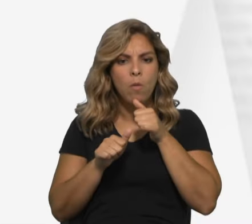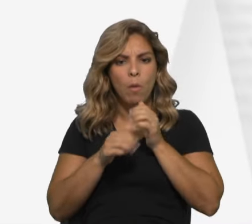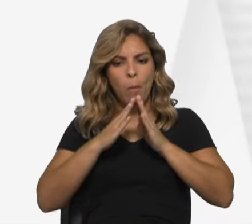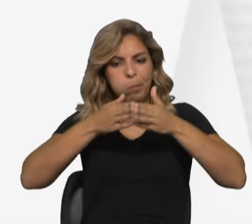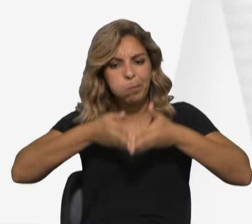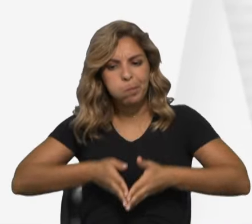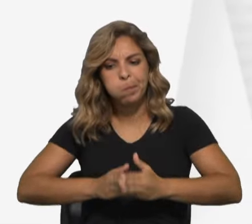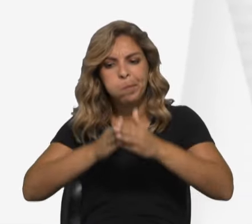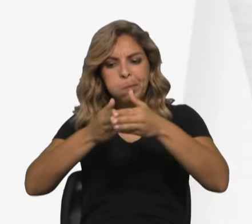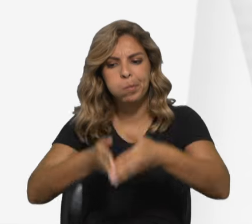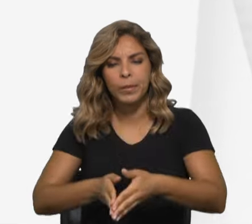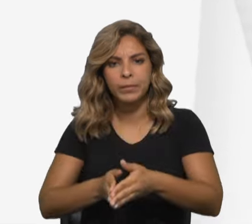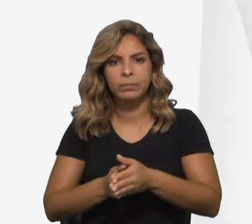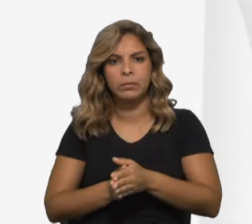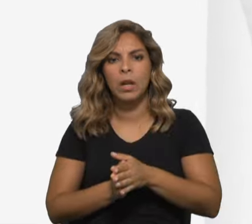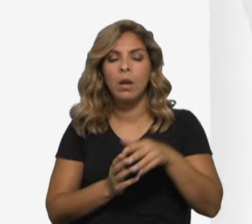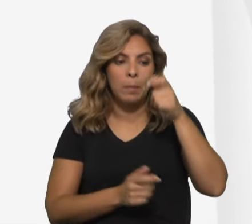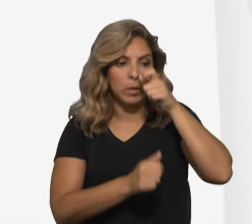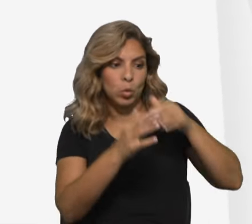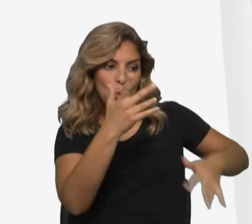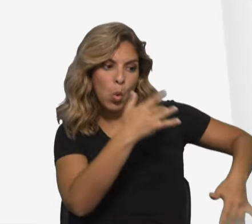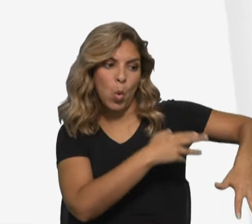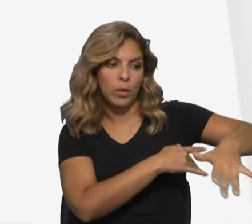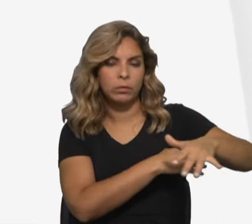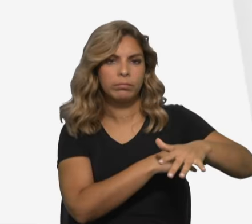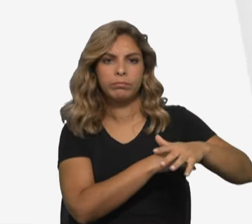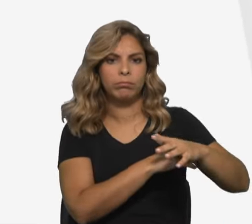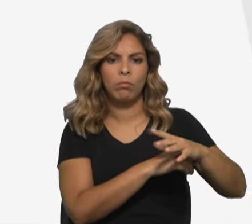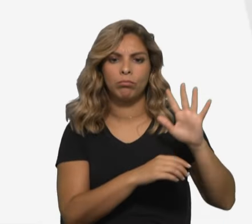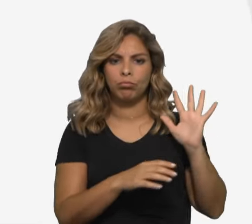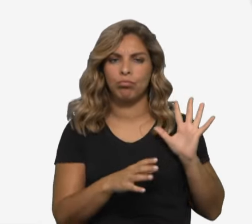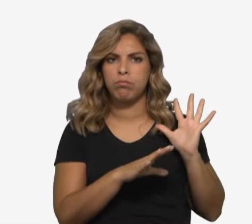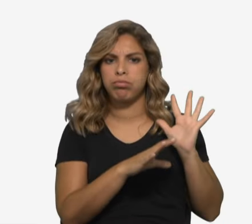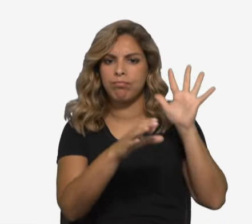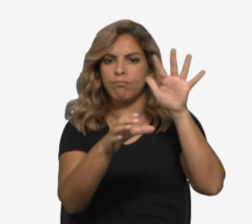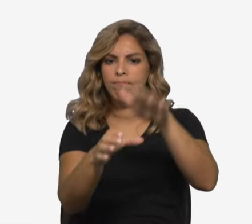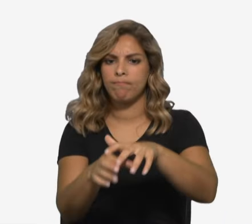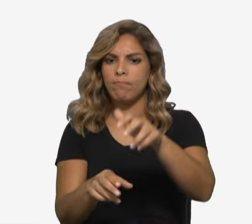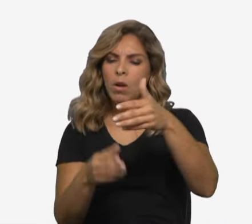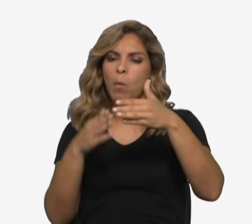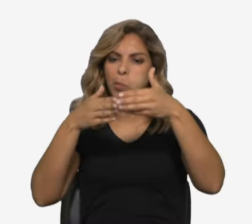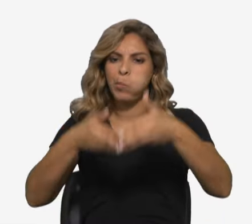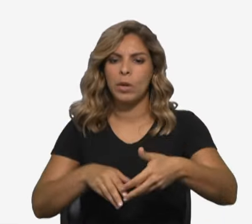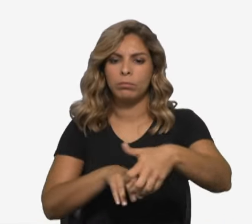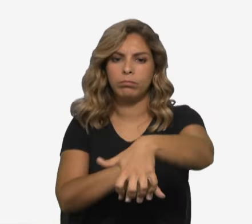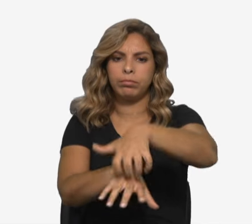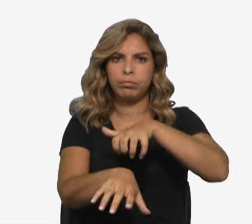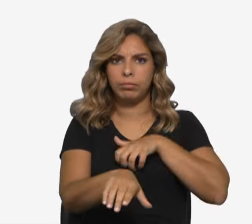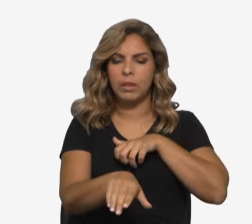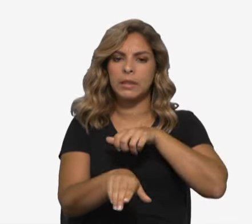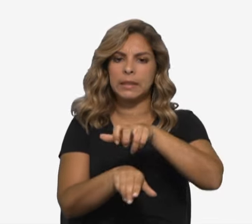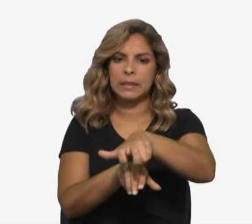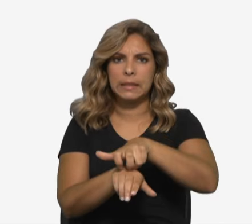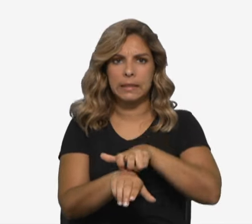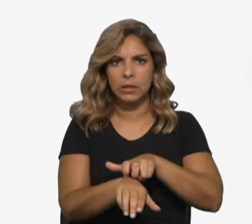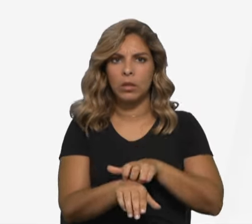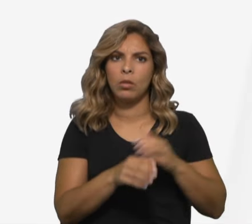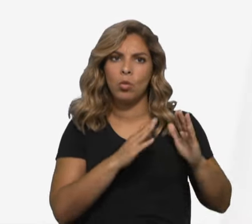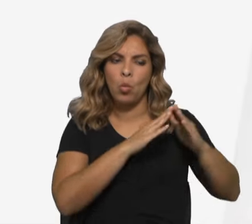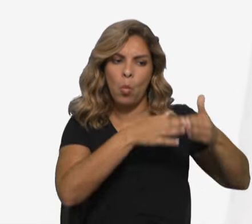a multidão e levaram Jesus consigo na barca em que estava sentado. Iam com ele outras